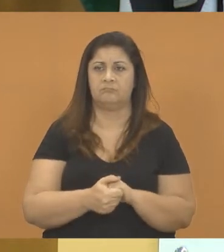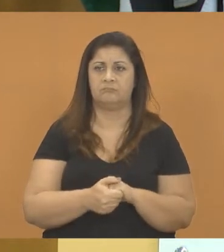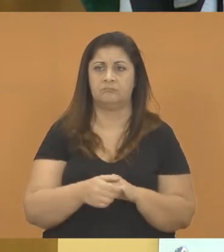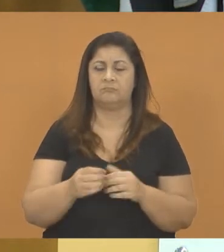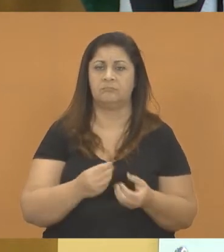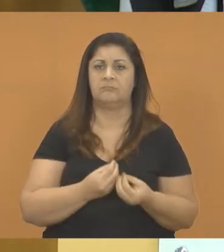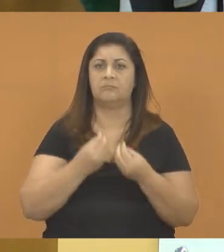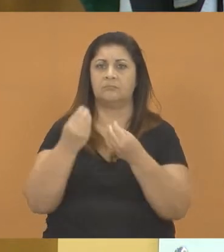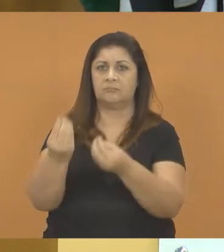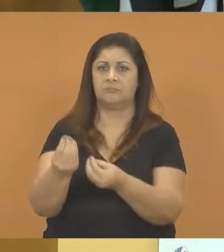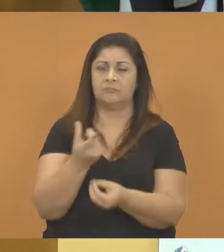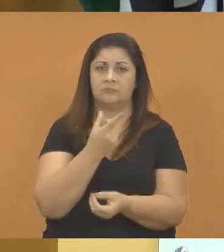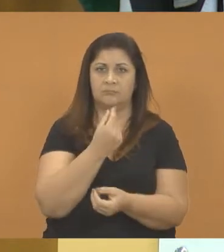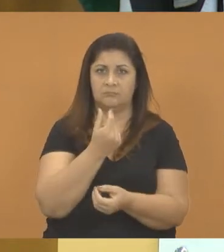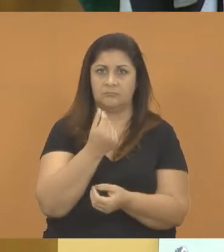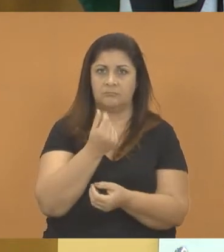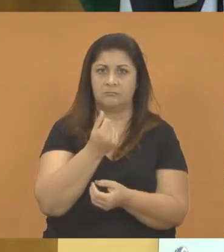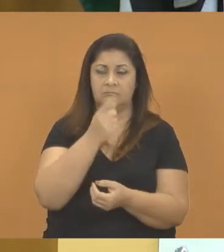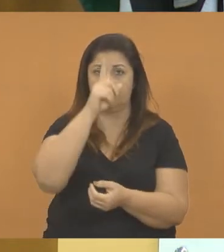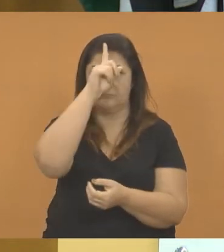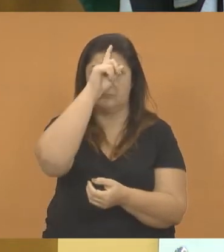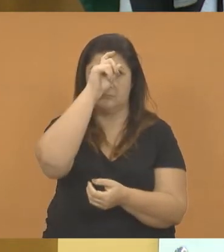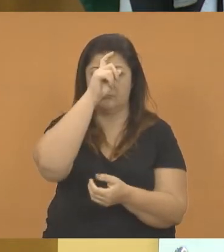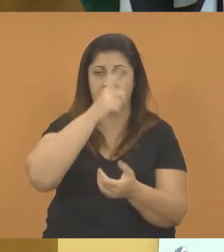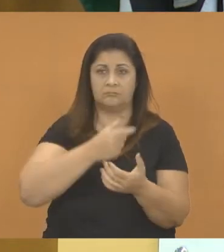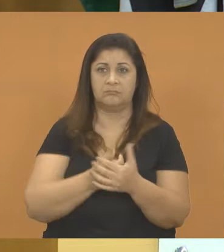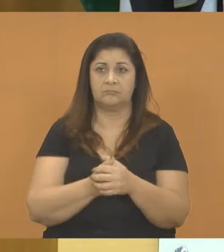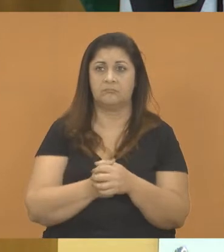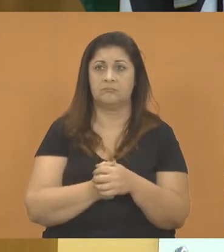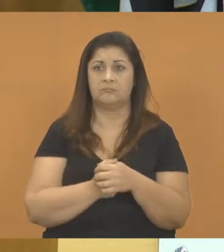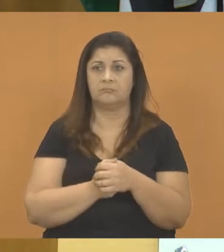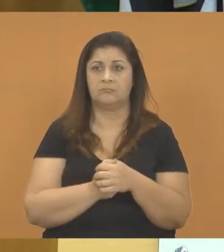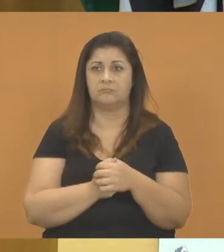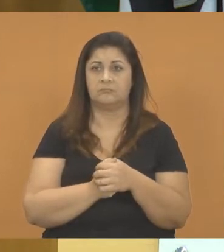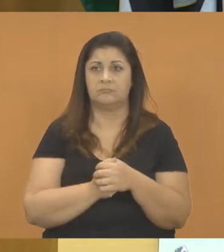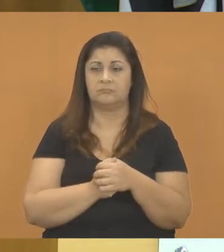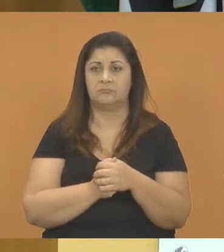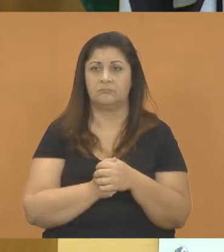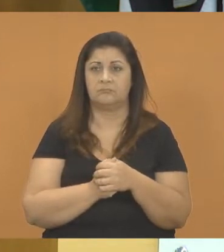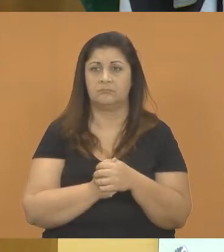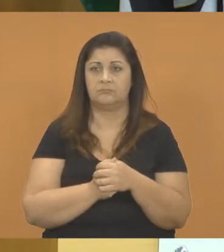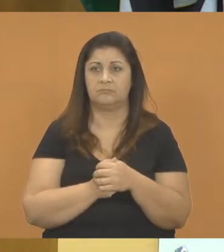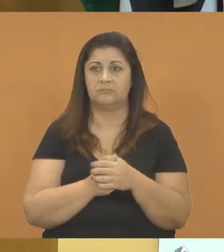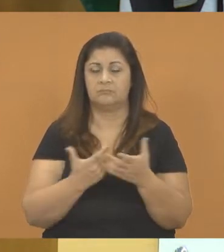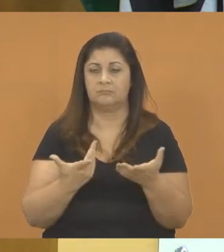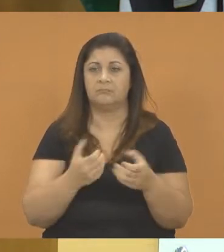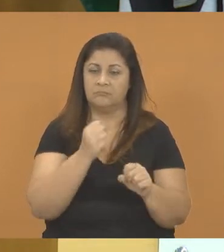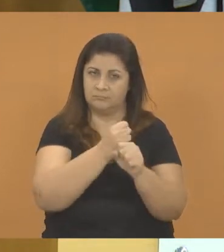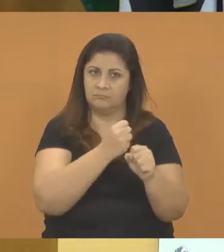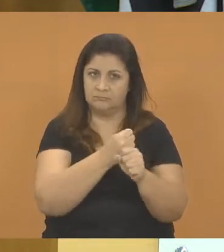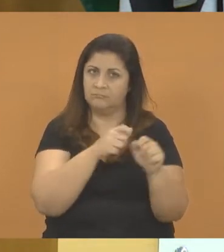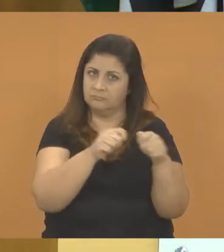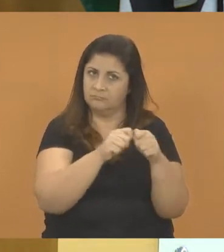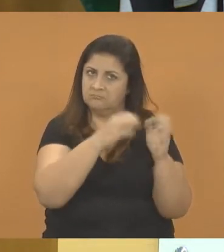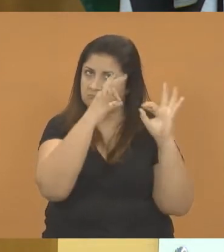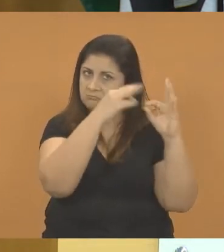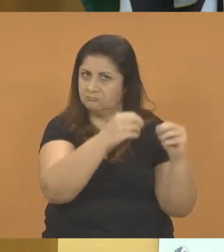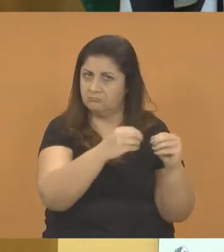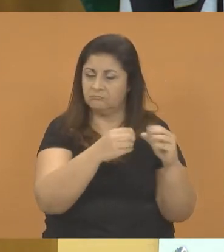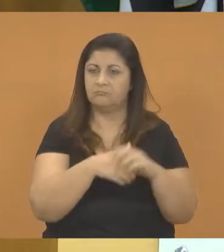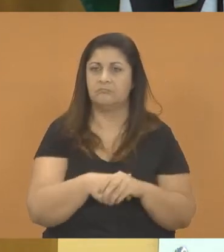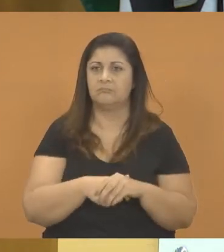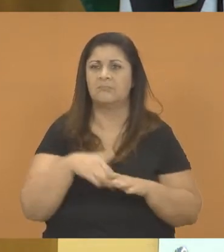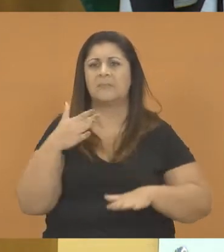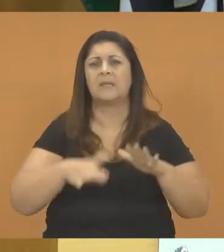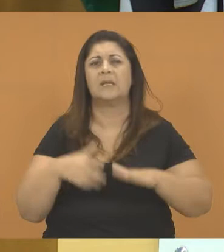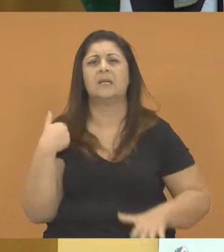dinheiro para a santa casa pra que essas verbas para que essas verbas sejam realidade é essas obras sejam realizadas às vezes a